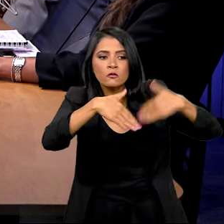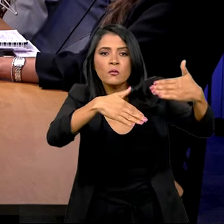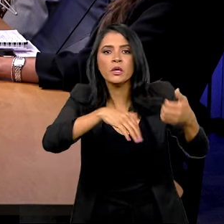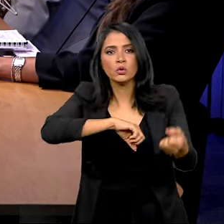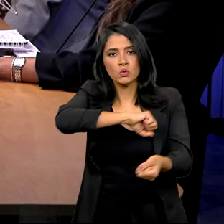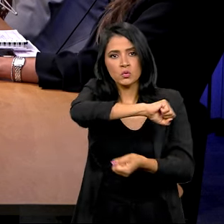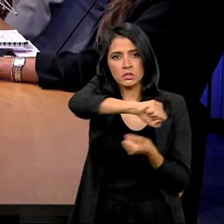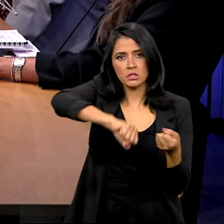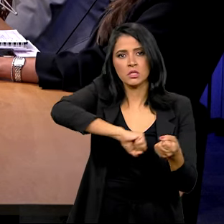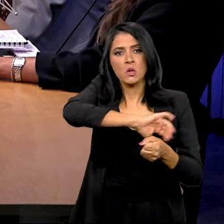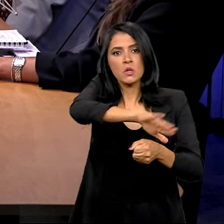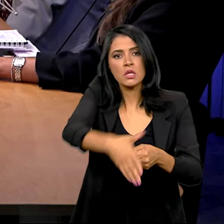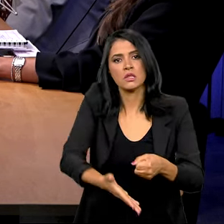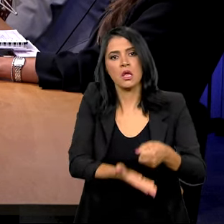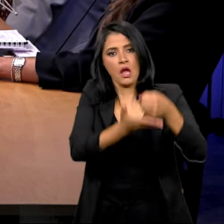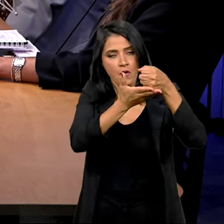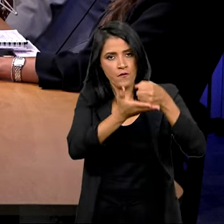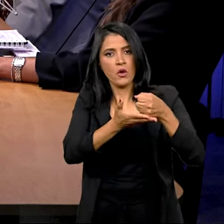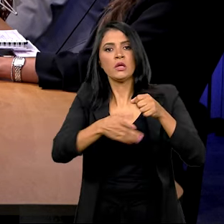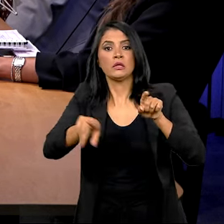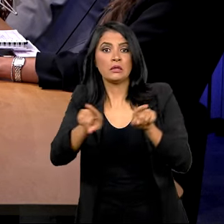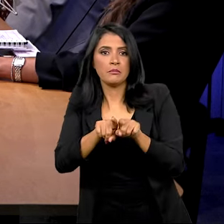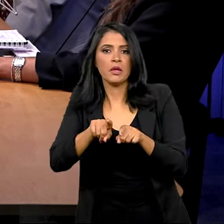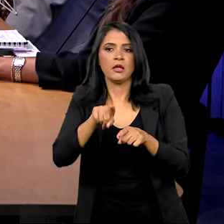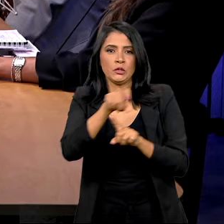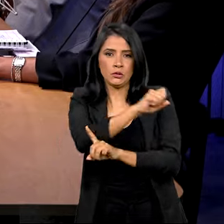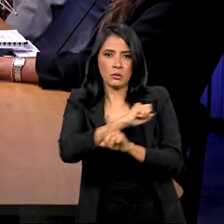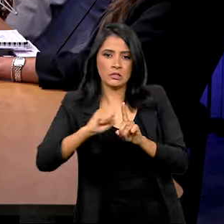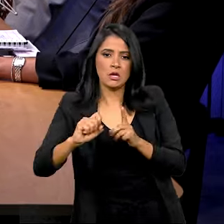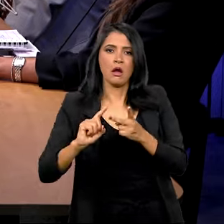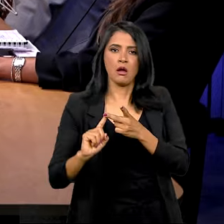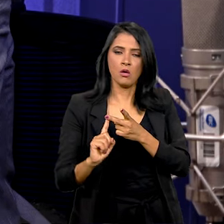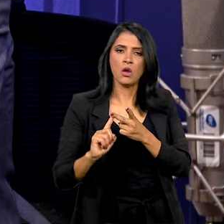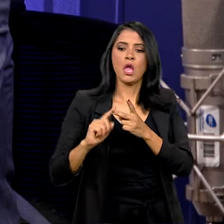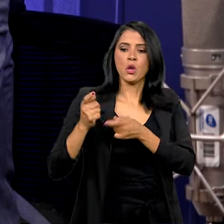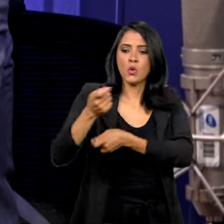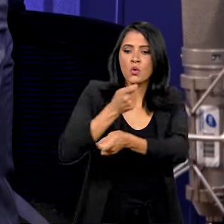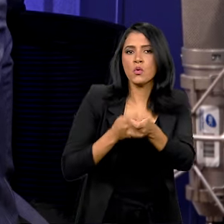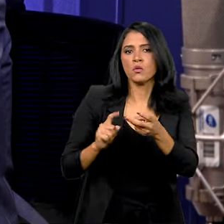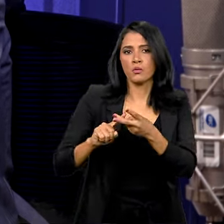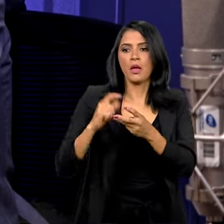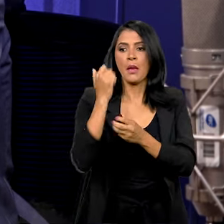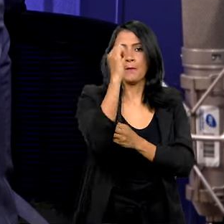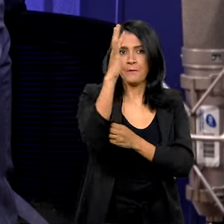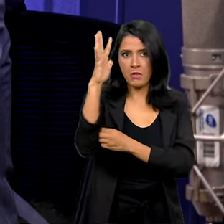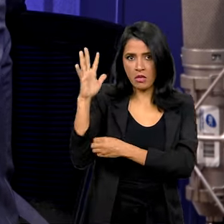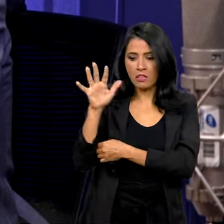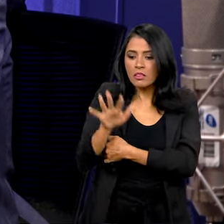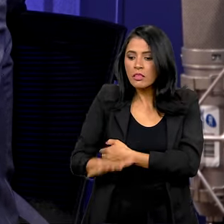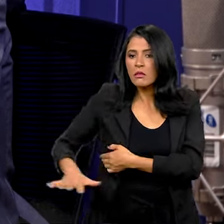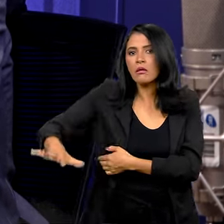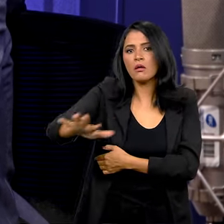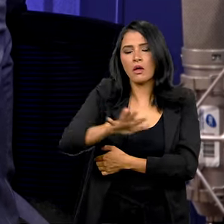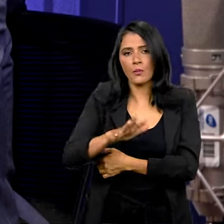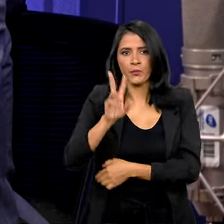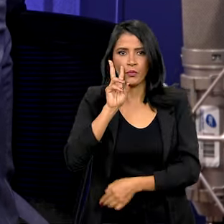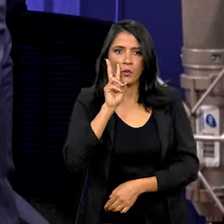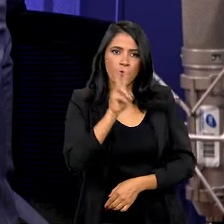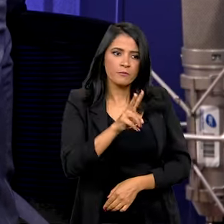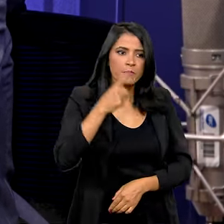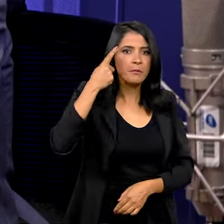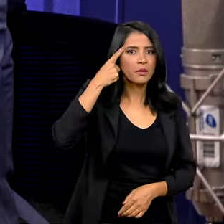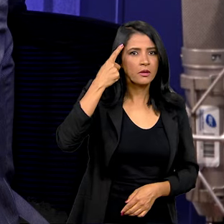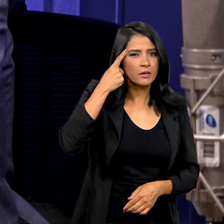e portanto sobre as dimensões sociais econômicas e ambientais quando Nós pensamos ou